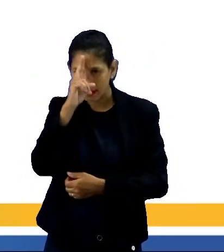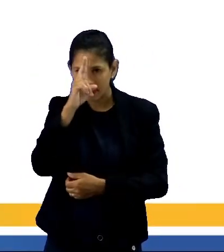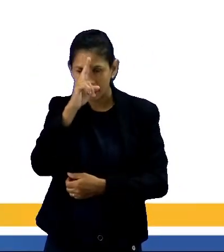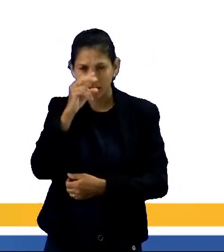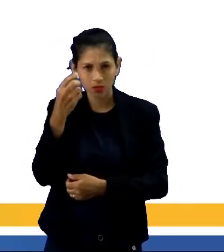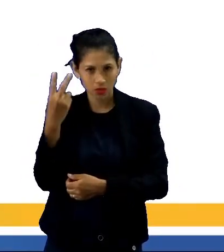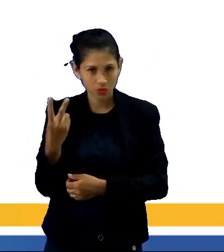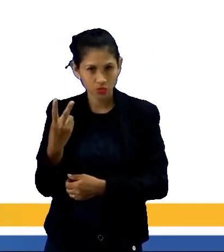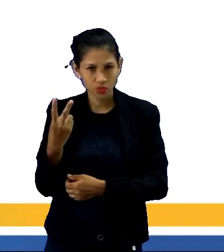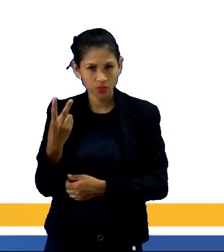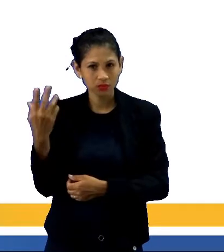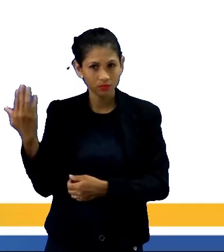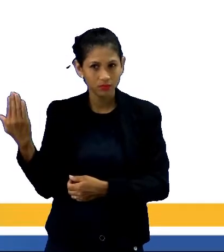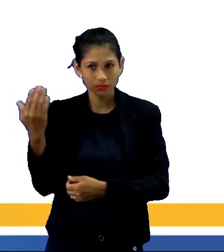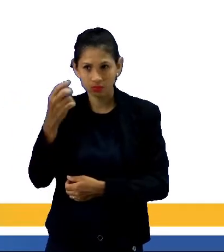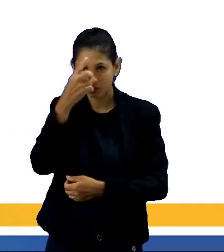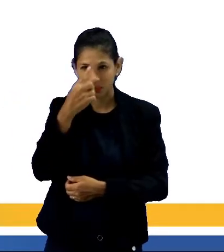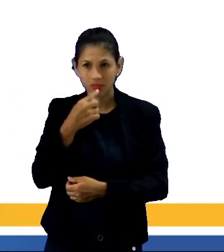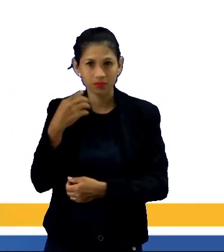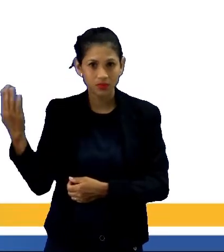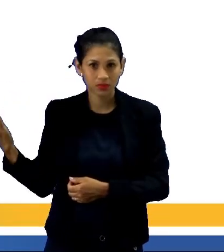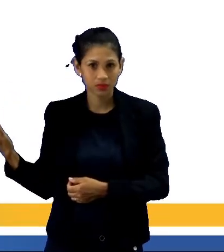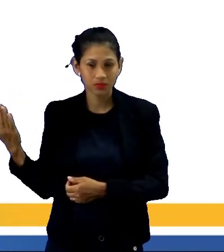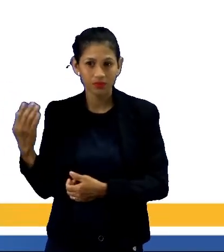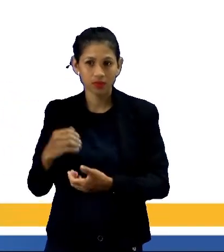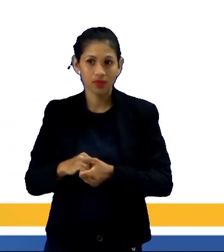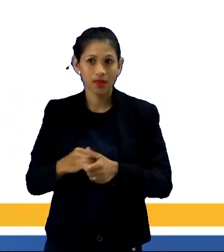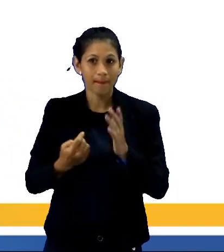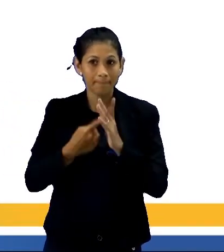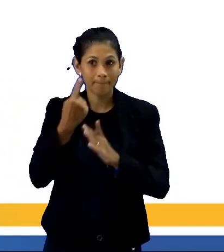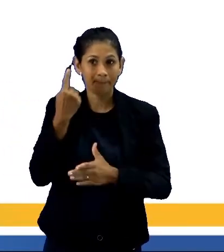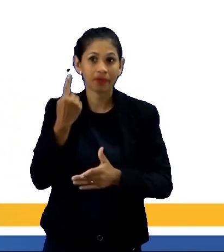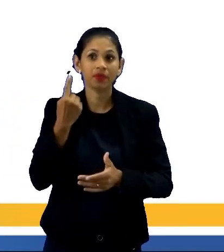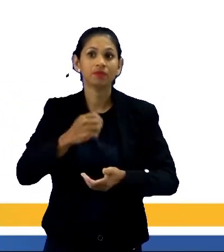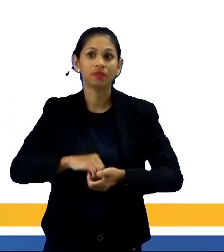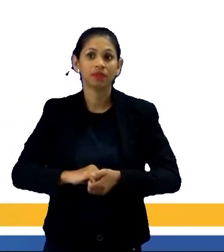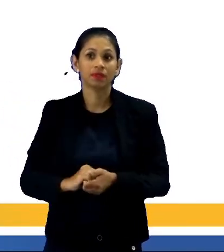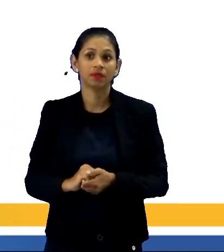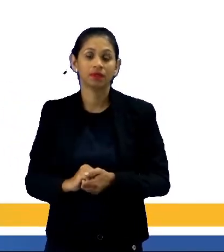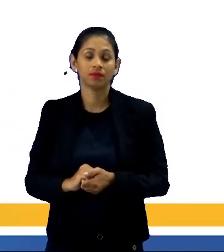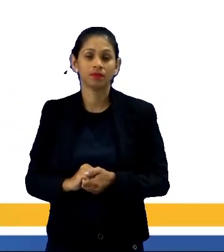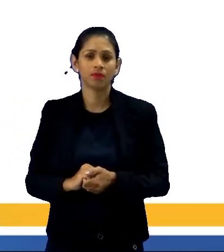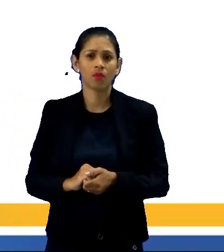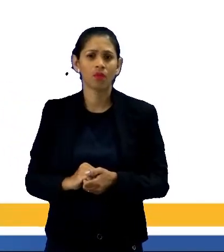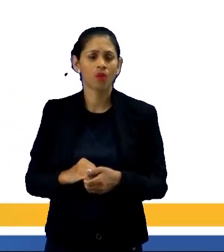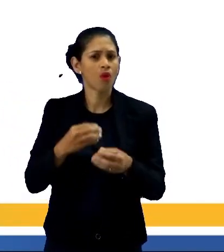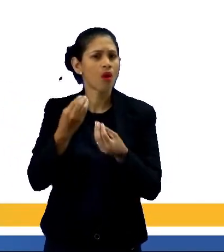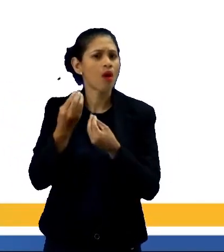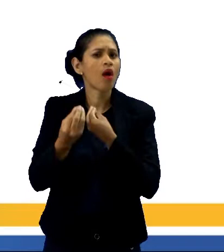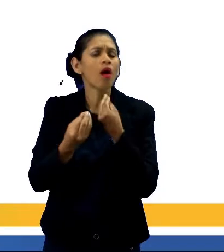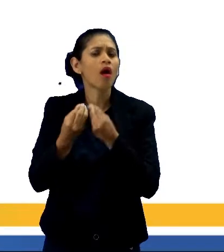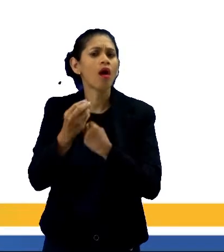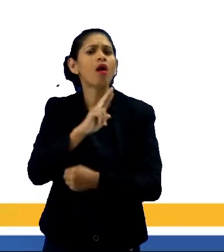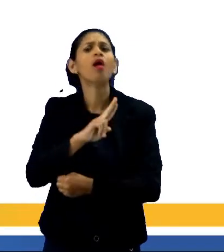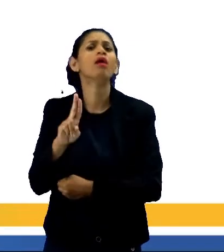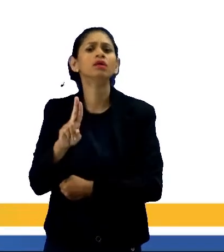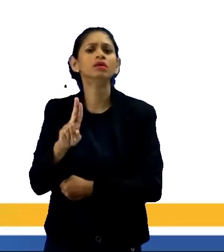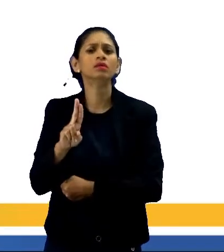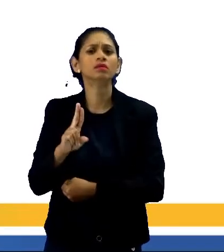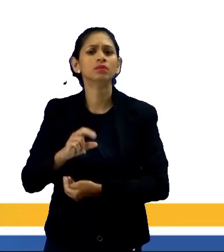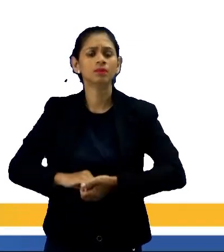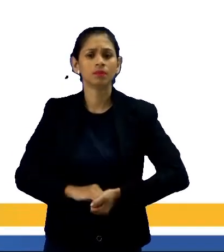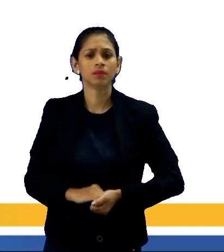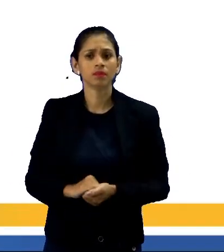dessas duas também? Vamos lá, essa primeira que está à esquerda de vocês, como é o nome dessa peça publicitária,